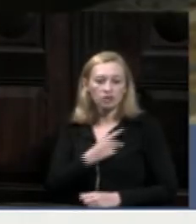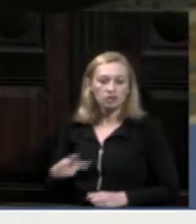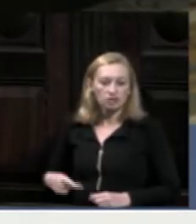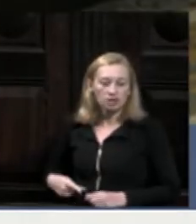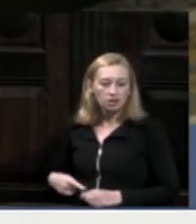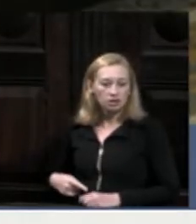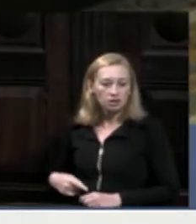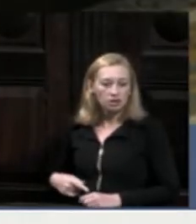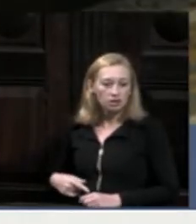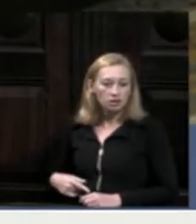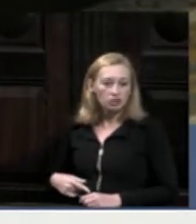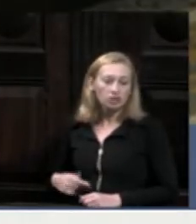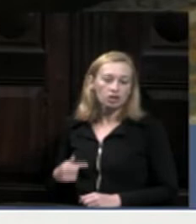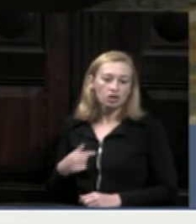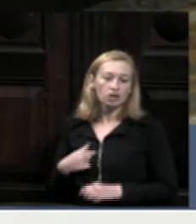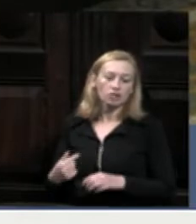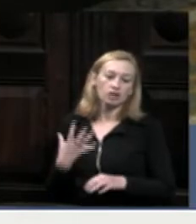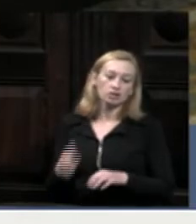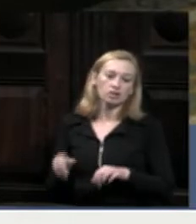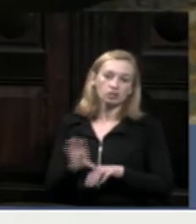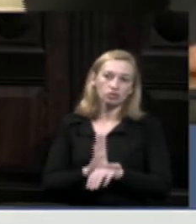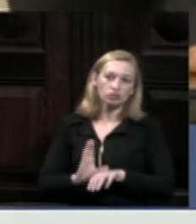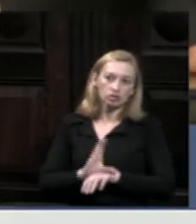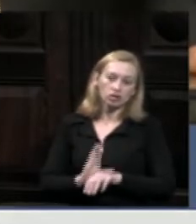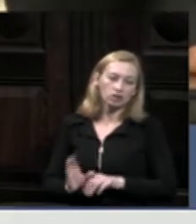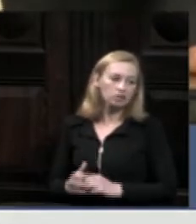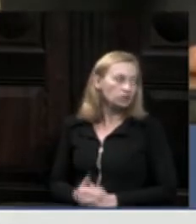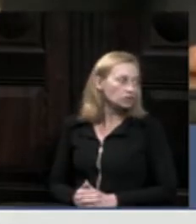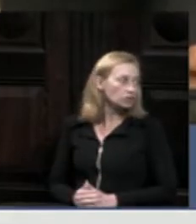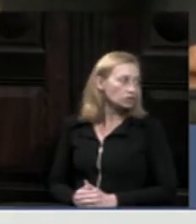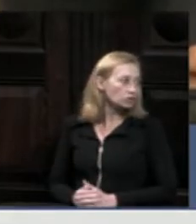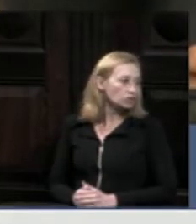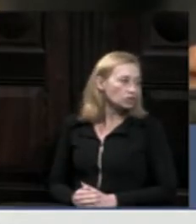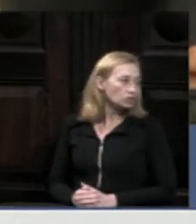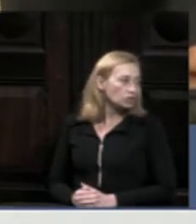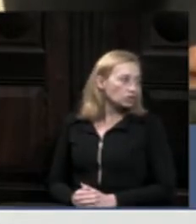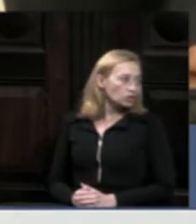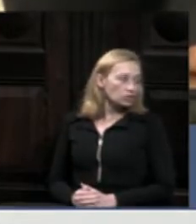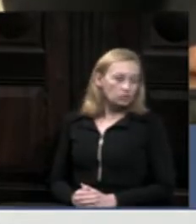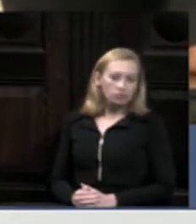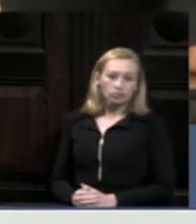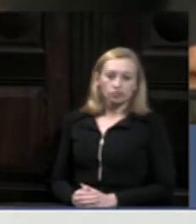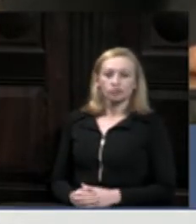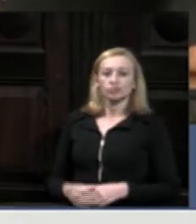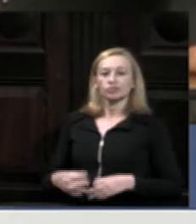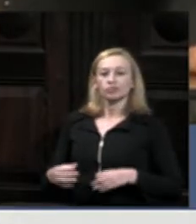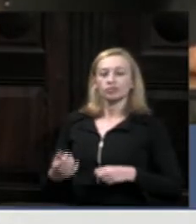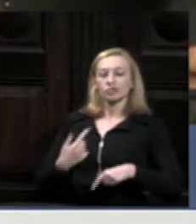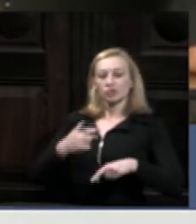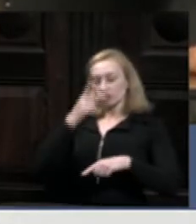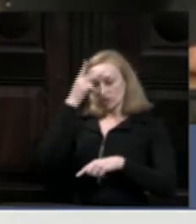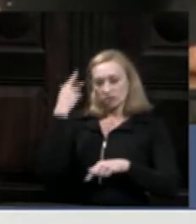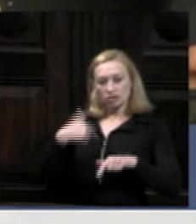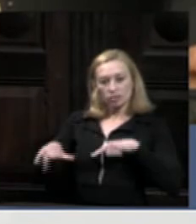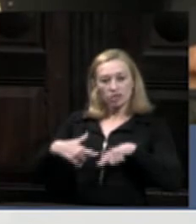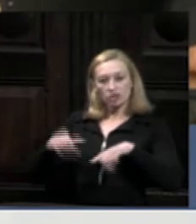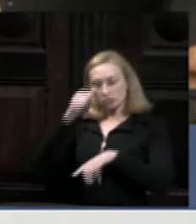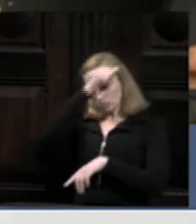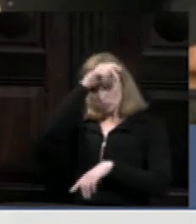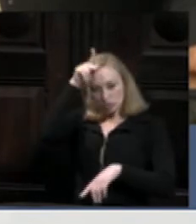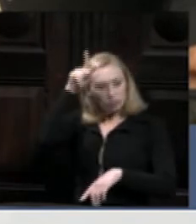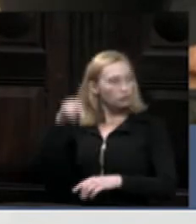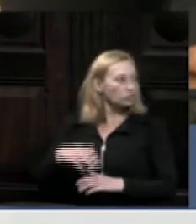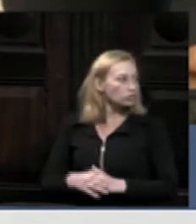parecer é pela constitucionalidade. Pela Comissão de Servidores Públicos, designo relator